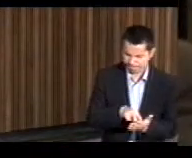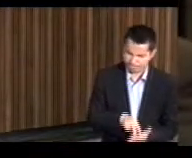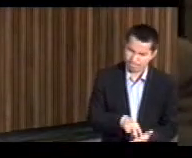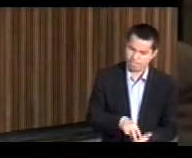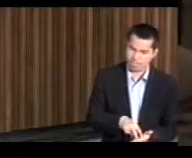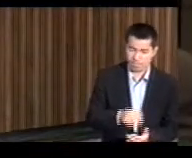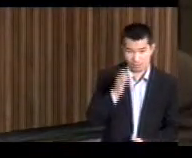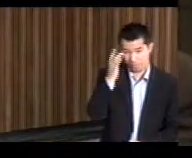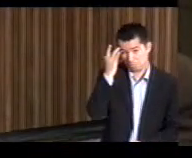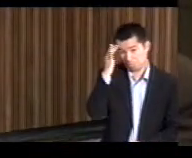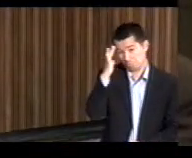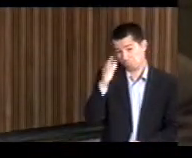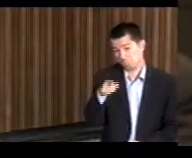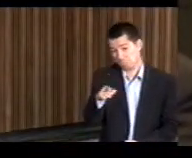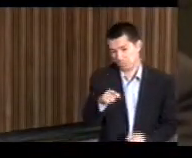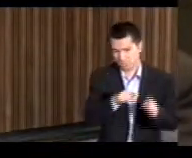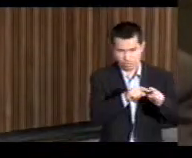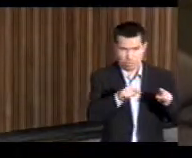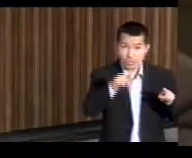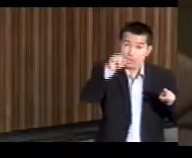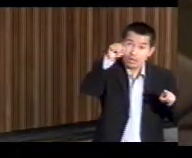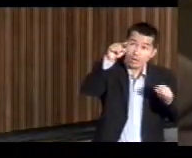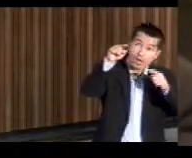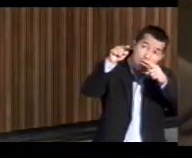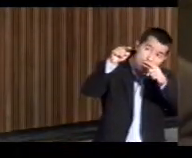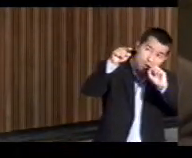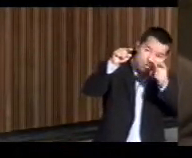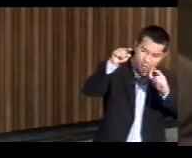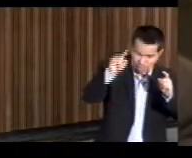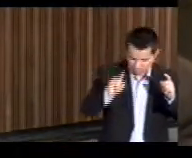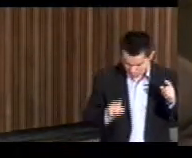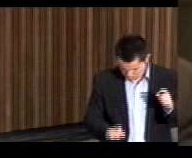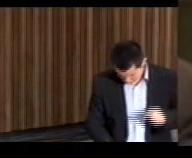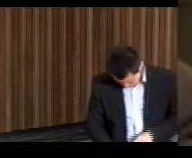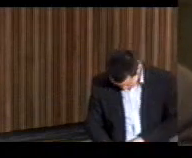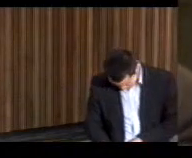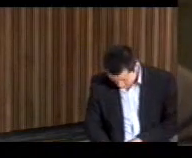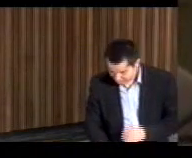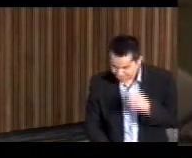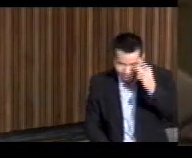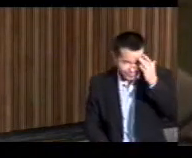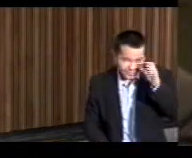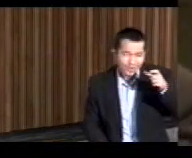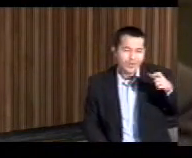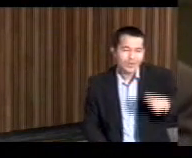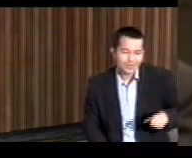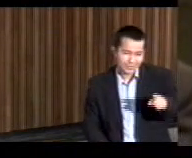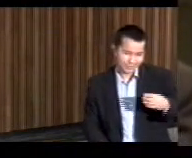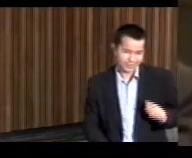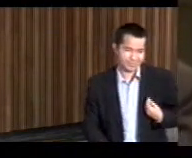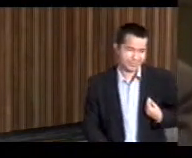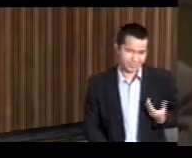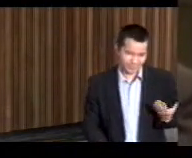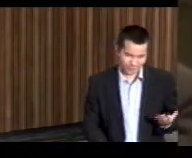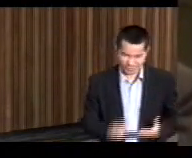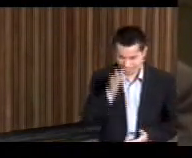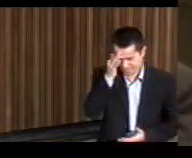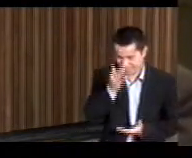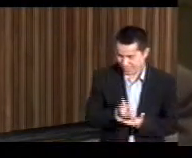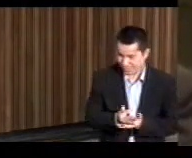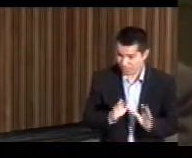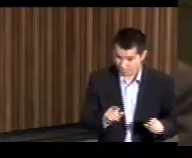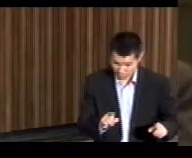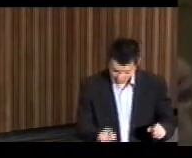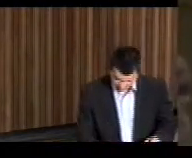se você está no plano, onde o horizonte e a terra se fundem, e a gente pode ver